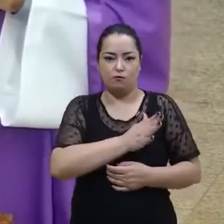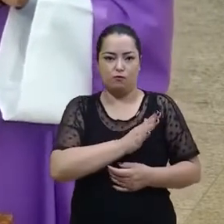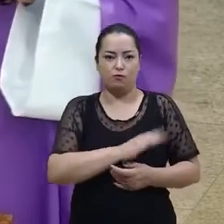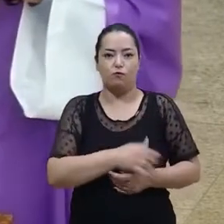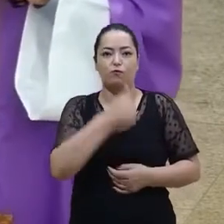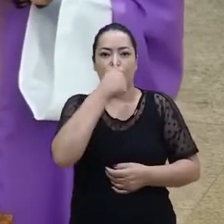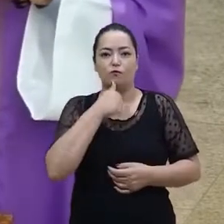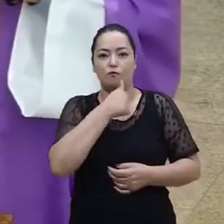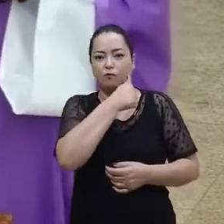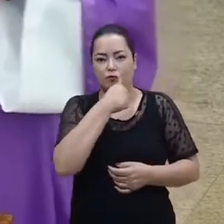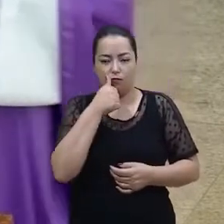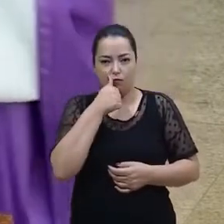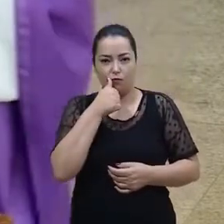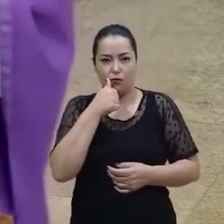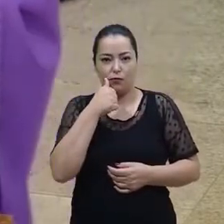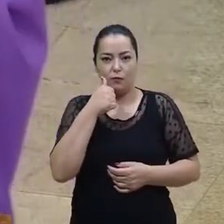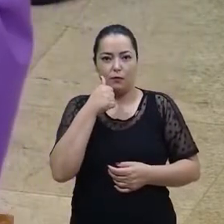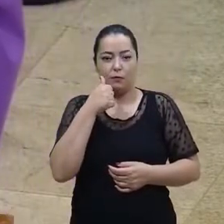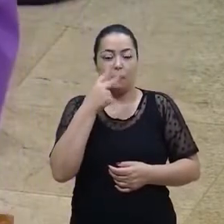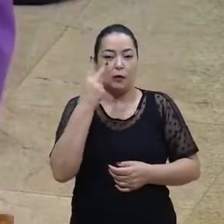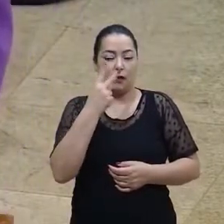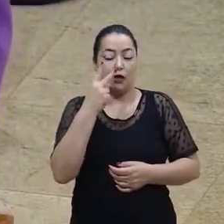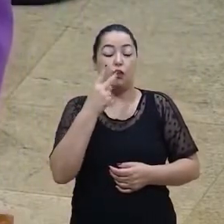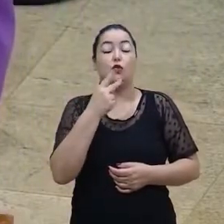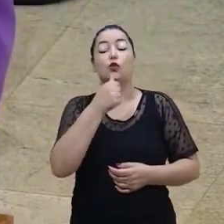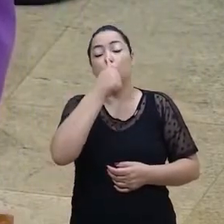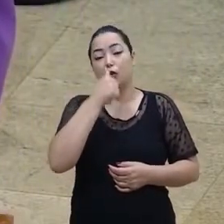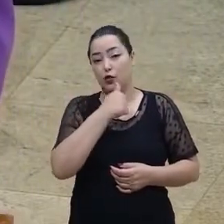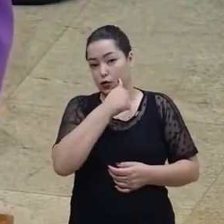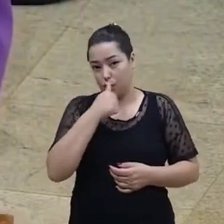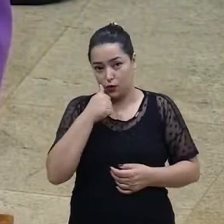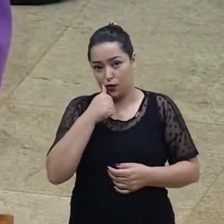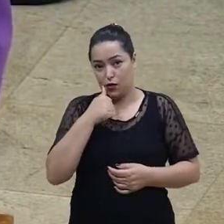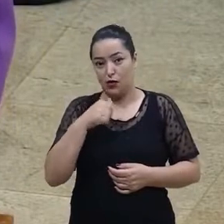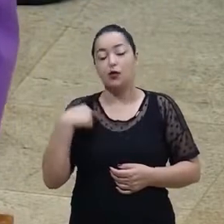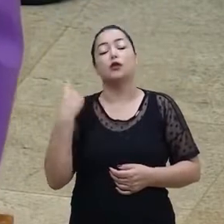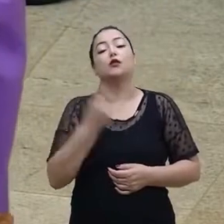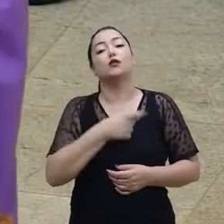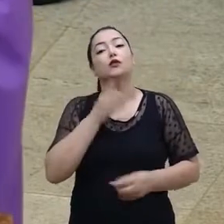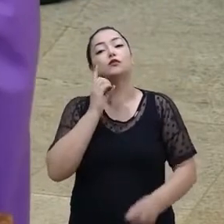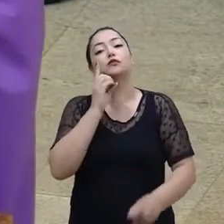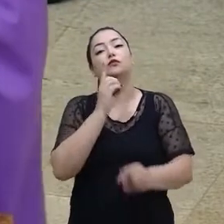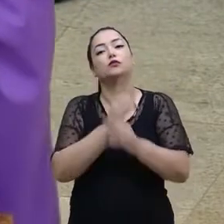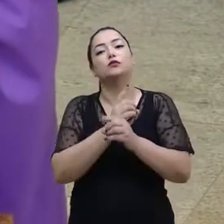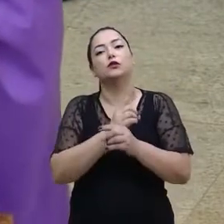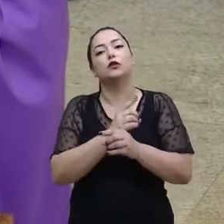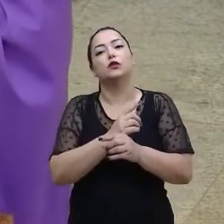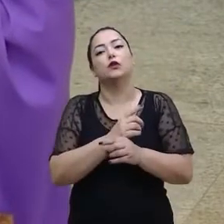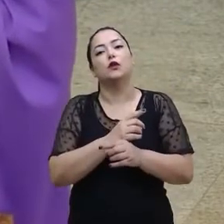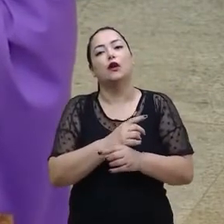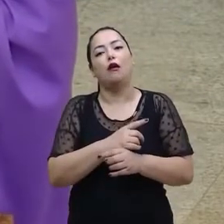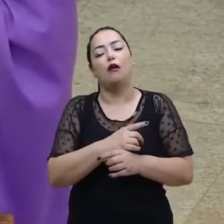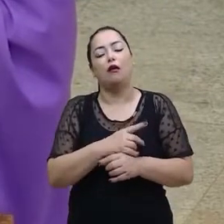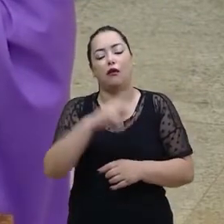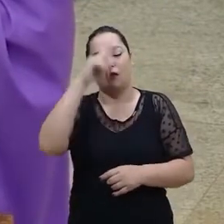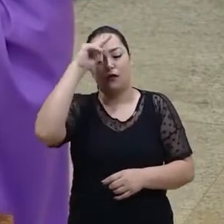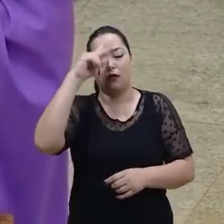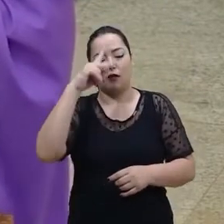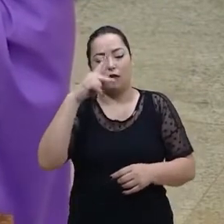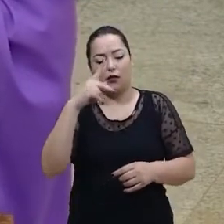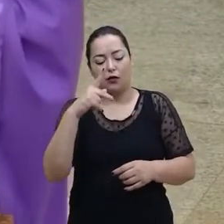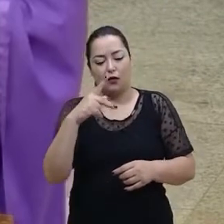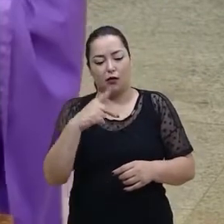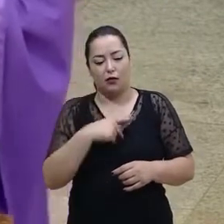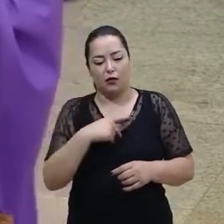em jejum dessa primeira a segunda coisa do jejum é que a gente alcança autodomínio Oi